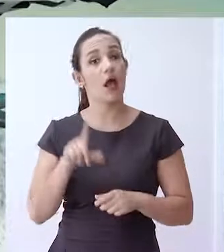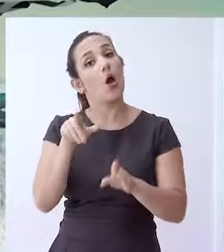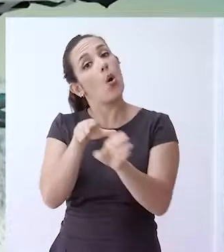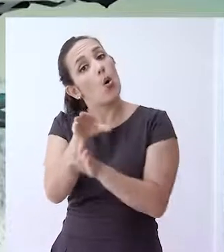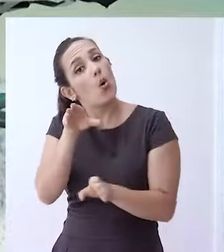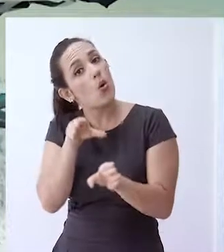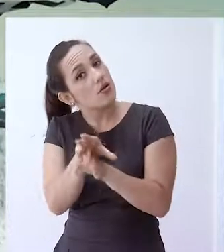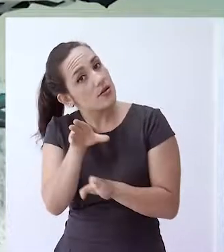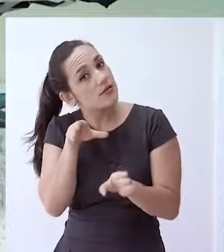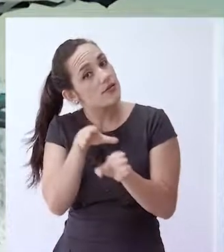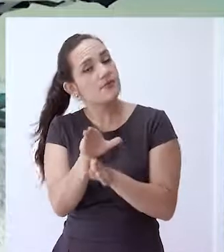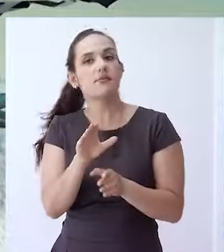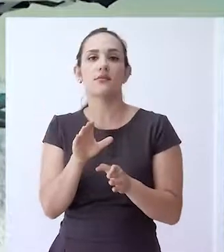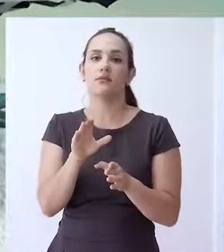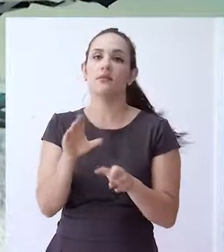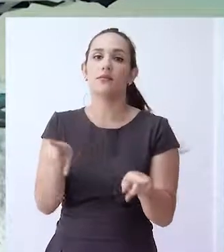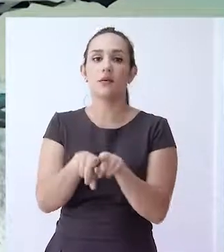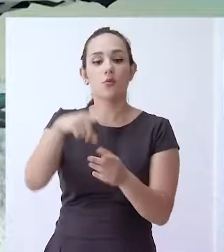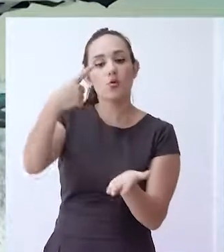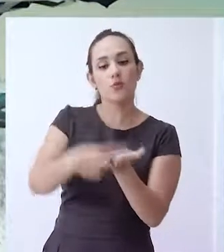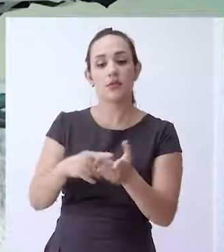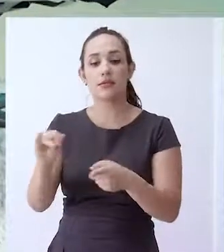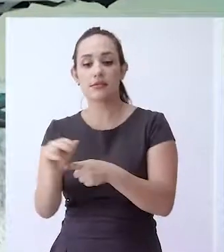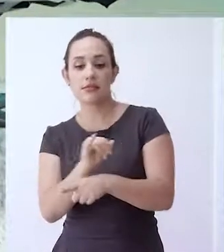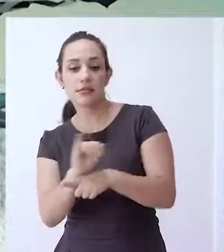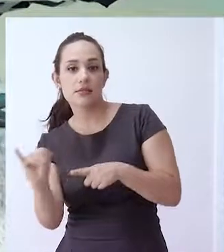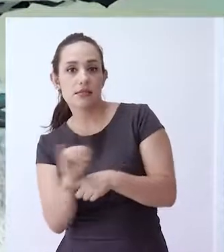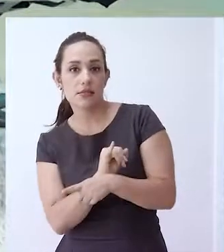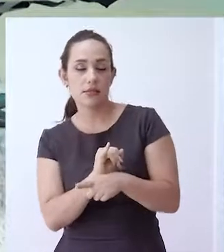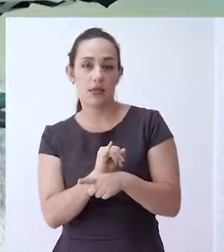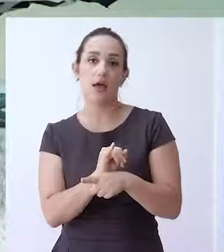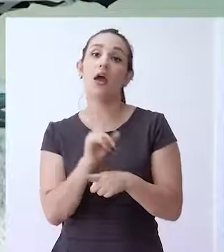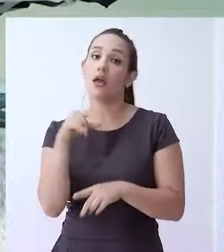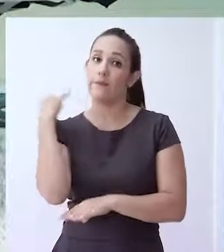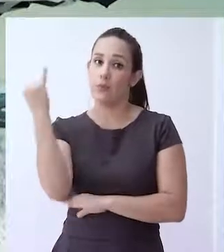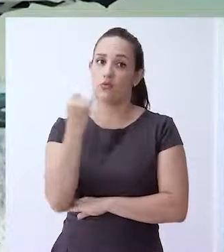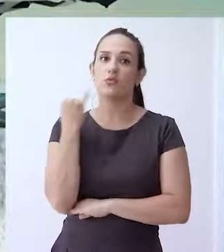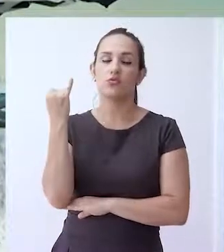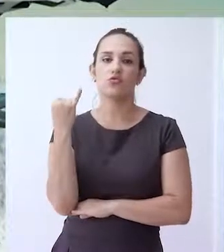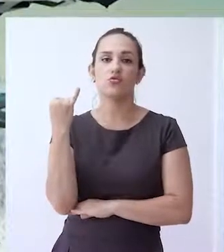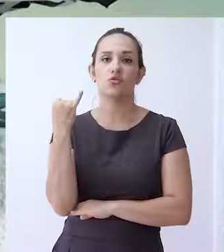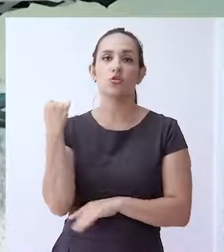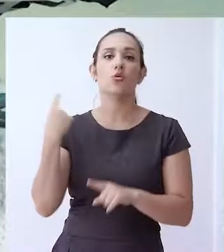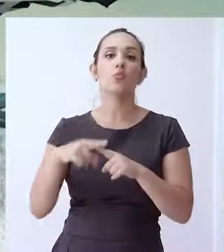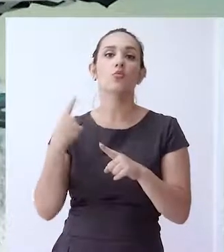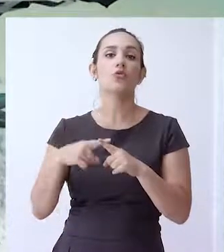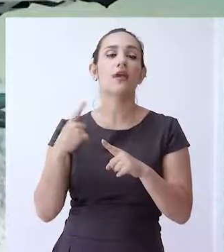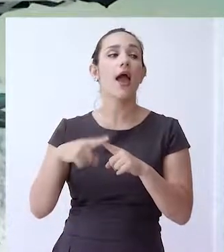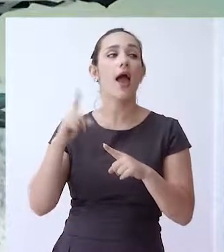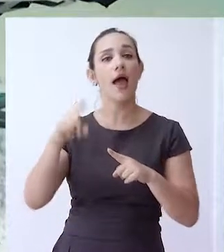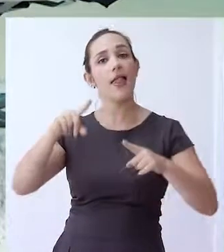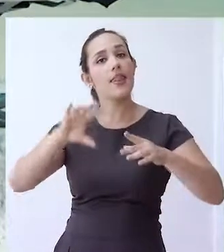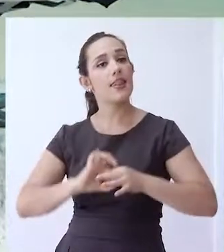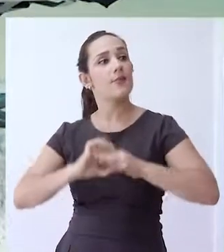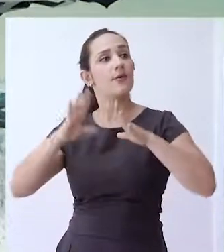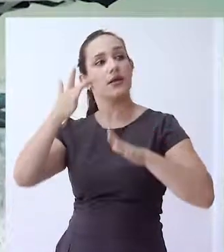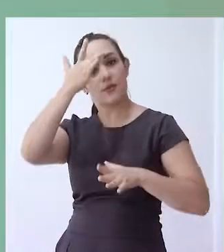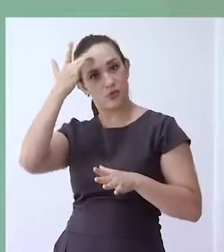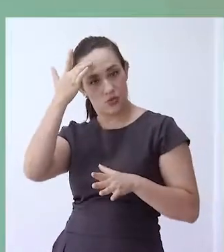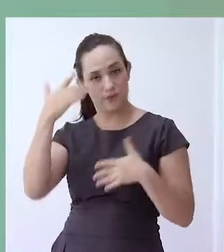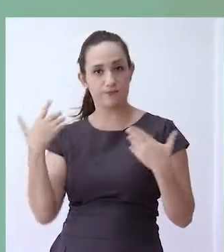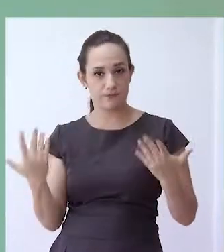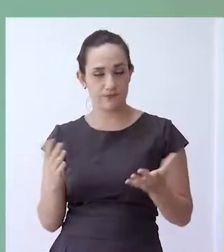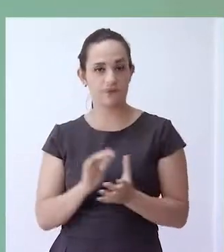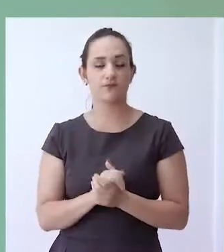para orientar, firmar estratégias de atuação nessa seara tão importante que envolve a liberdade do indivíduo.